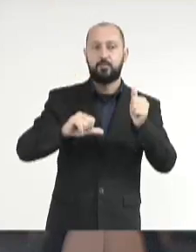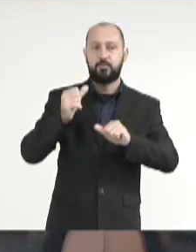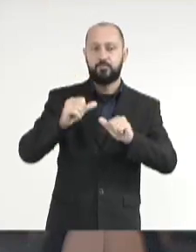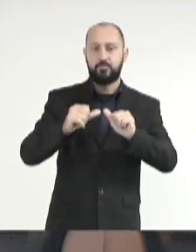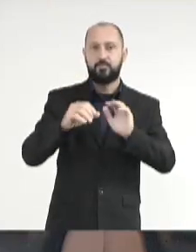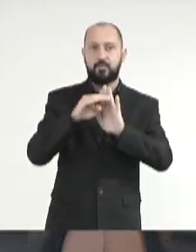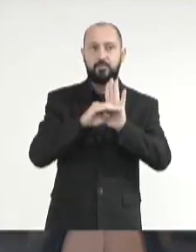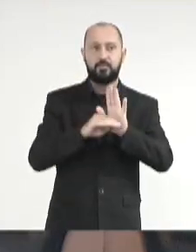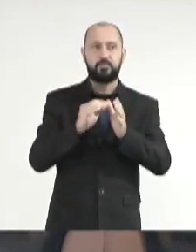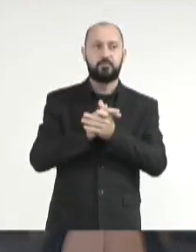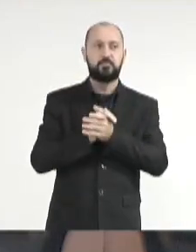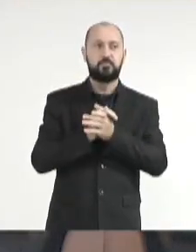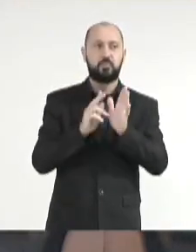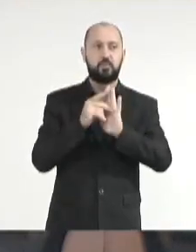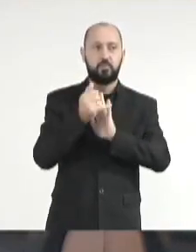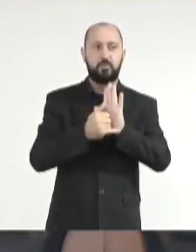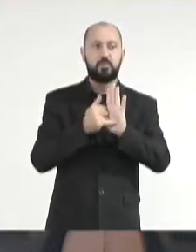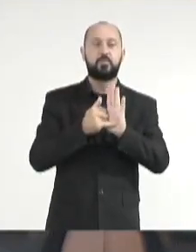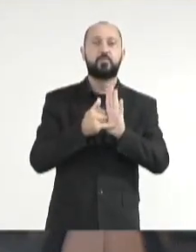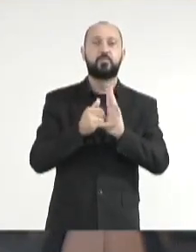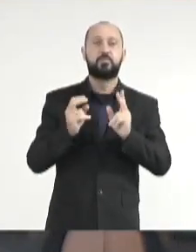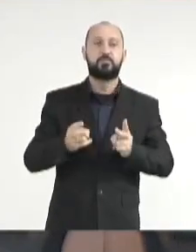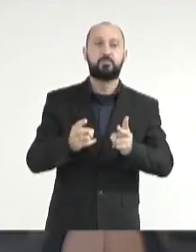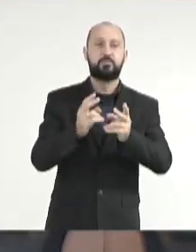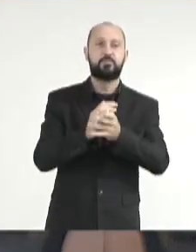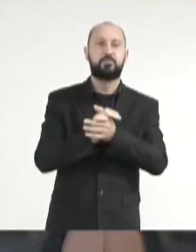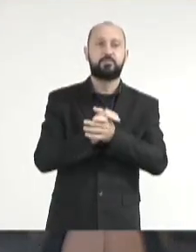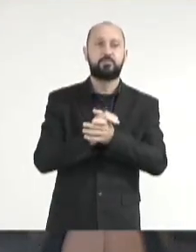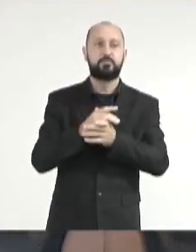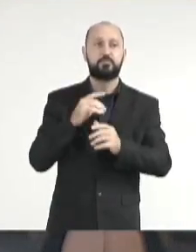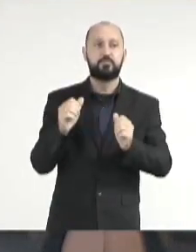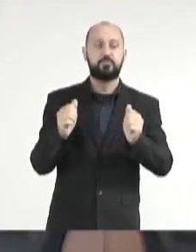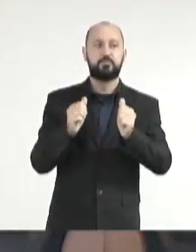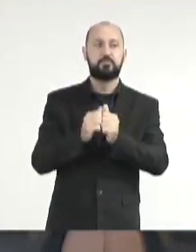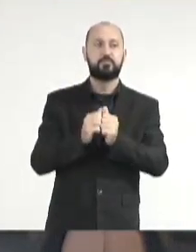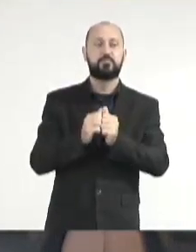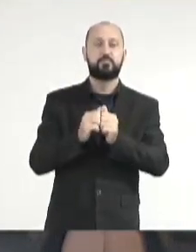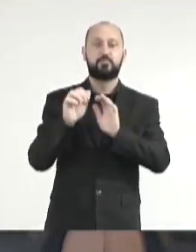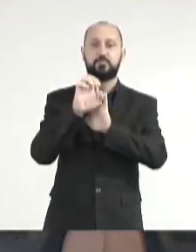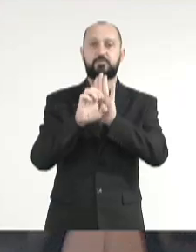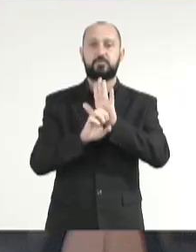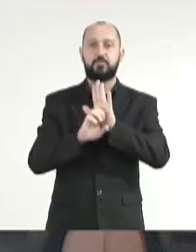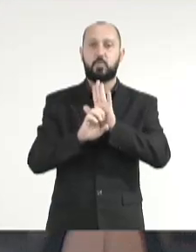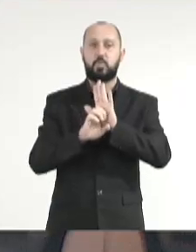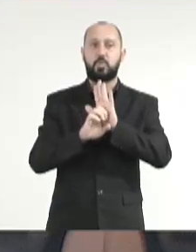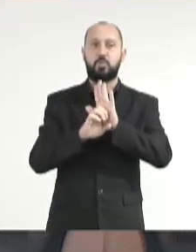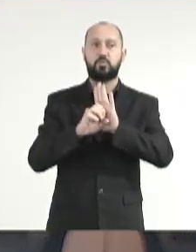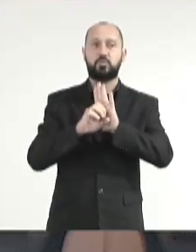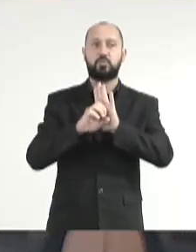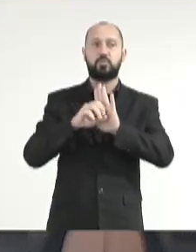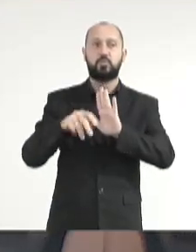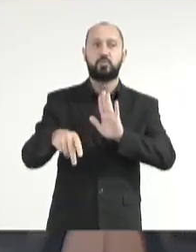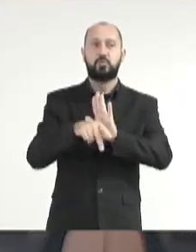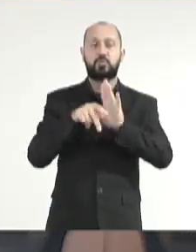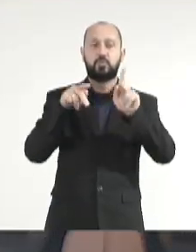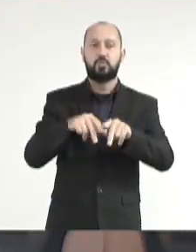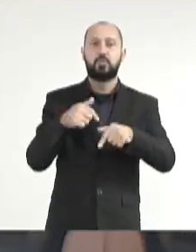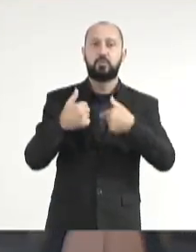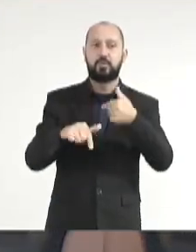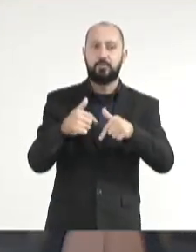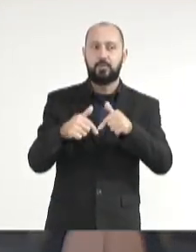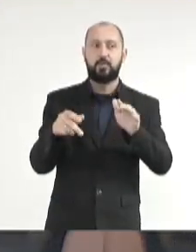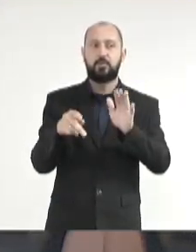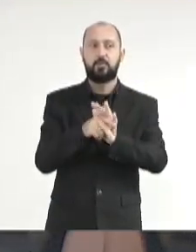estão pautados. São projetos que tramitam juntos, né, Gustavo? A gente tem o Estatuto dos Servidores, que é a regra da vida funcional,